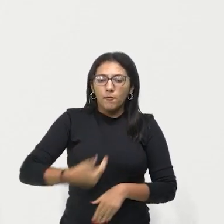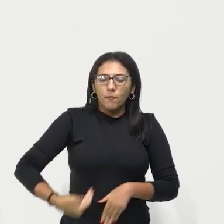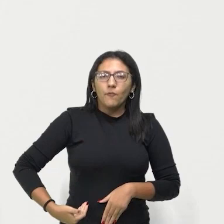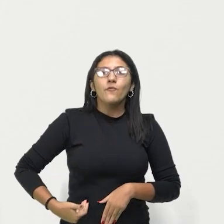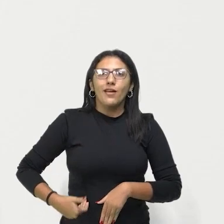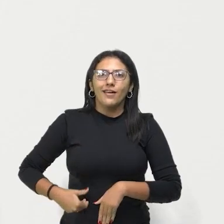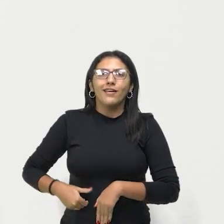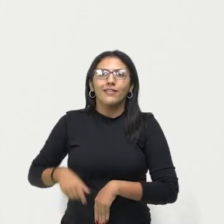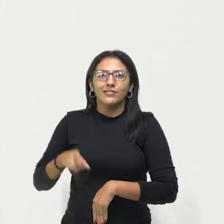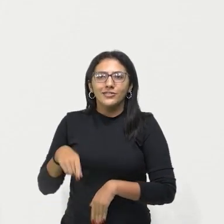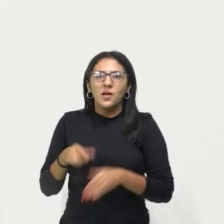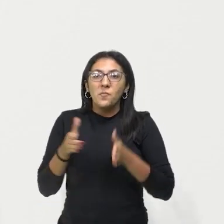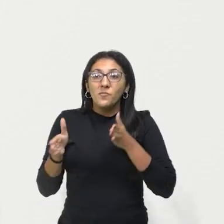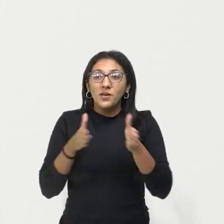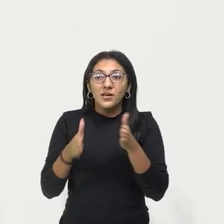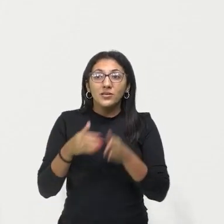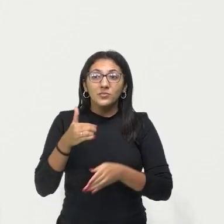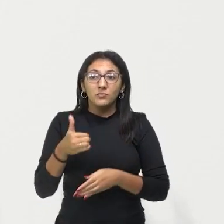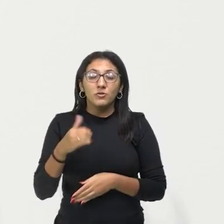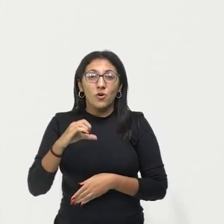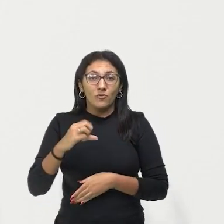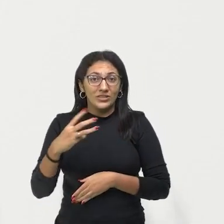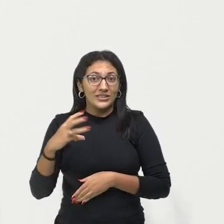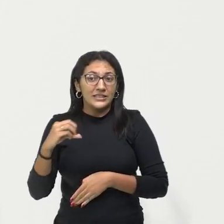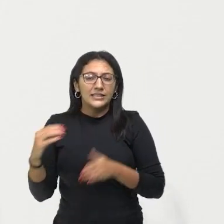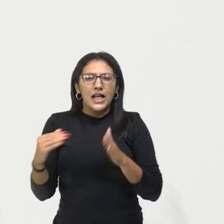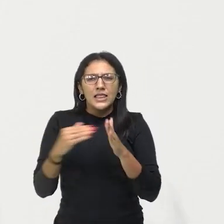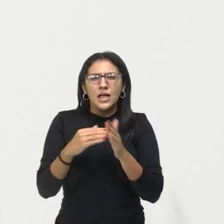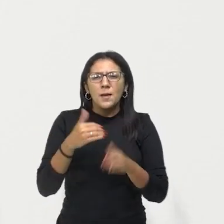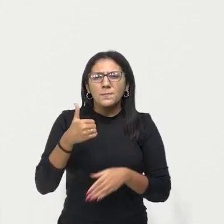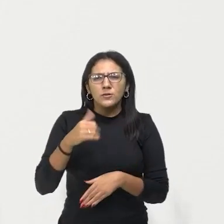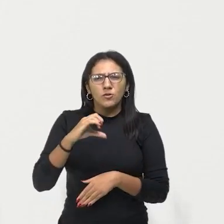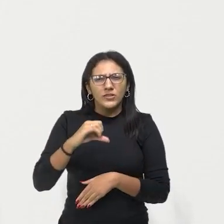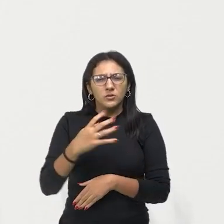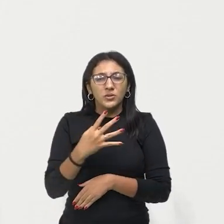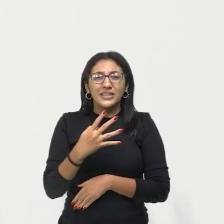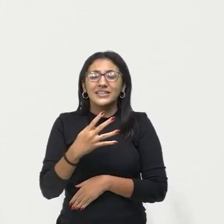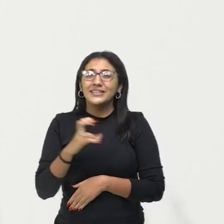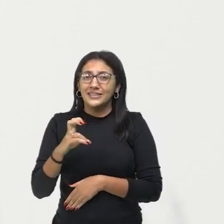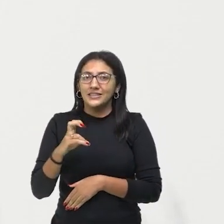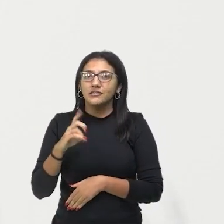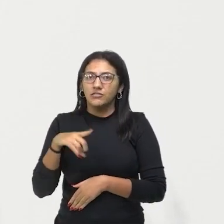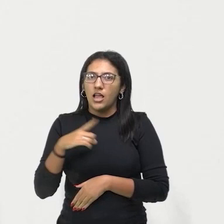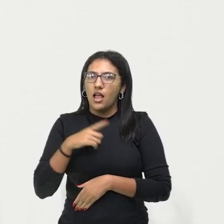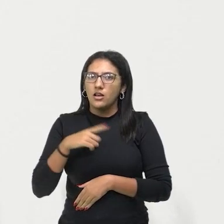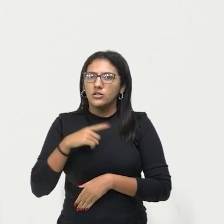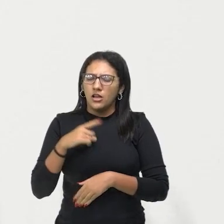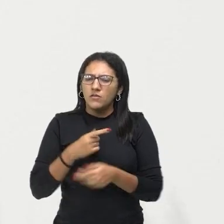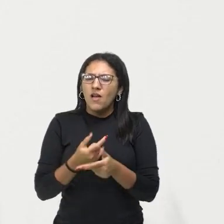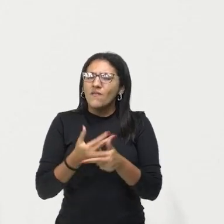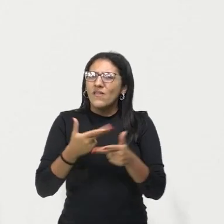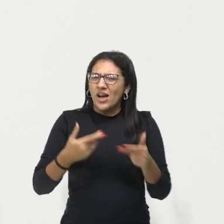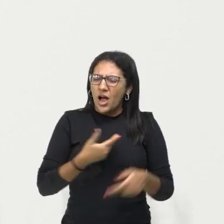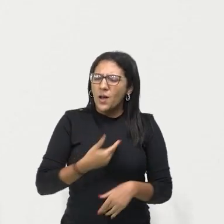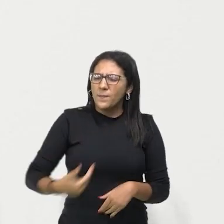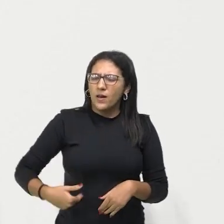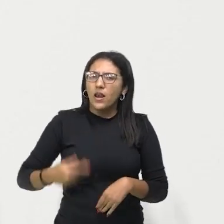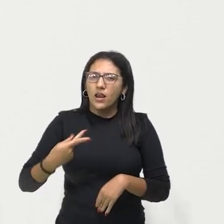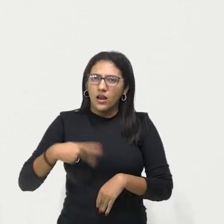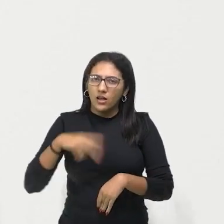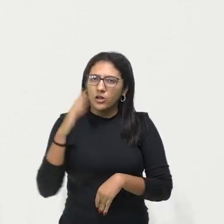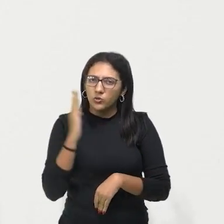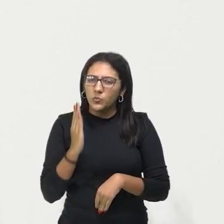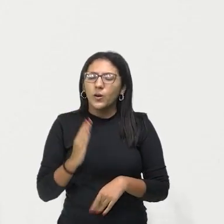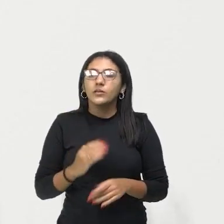isso mesmo, de 1930 a 1945. O Vargas teve mais de um governo, tá? Vargas governou várias vezes o Brasil.